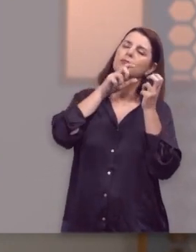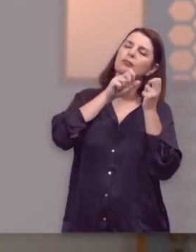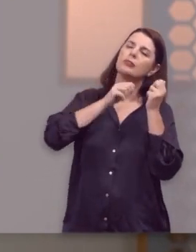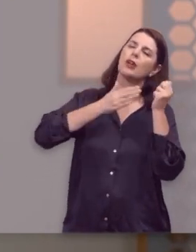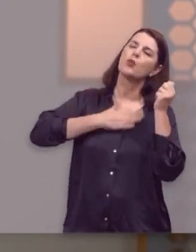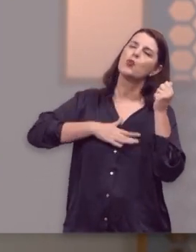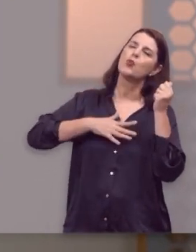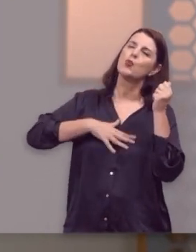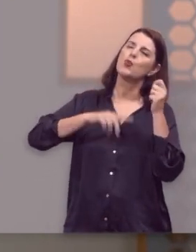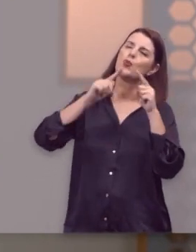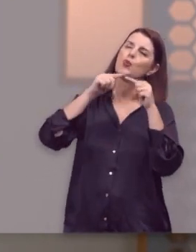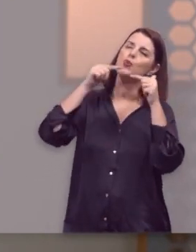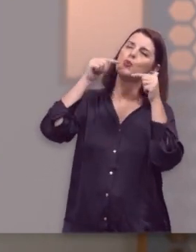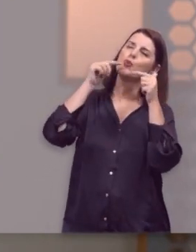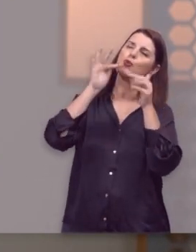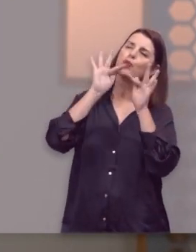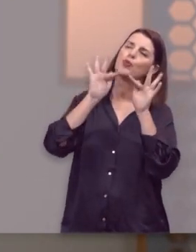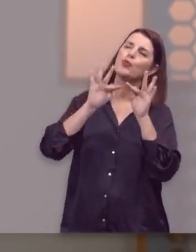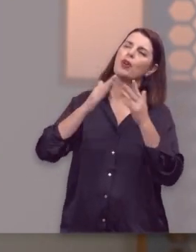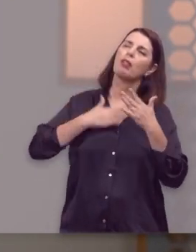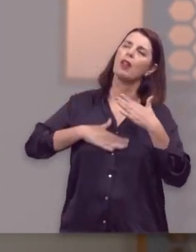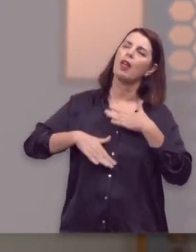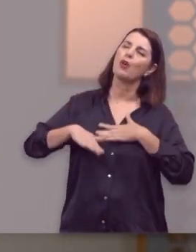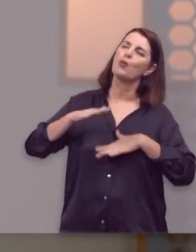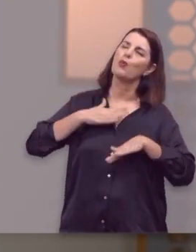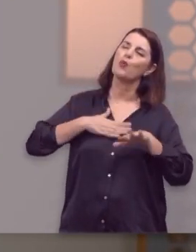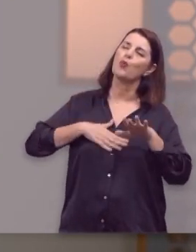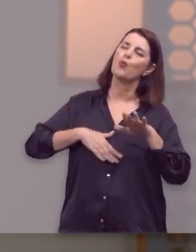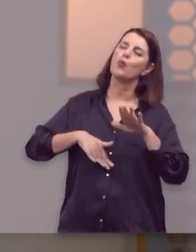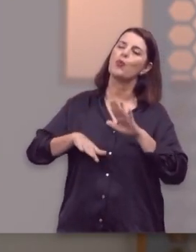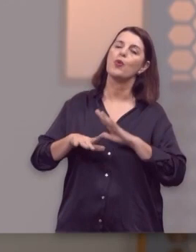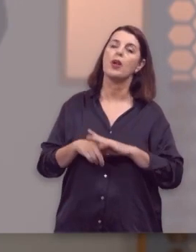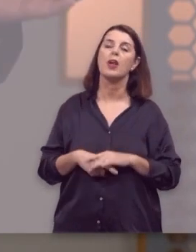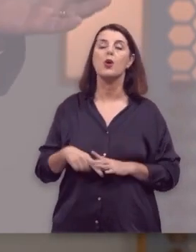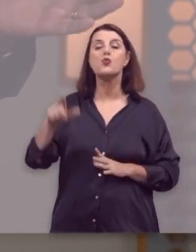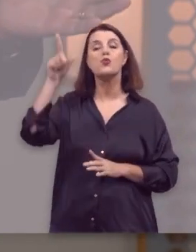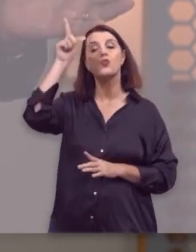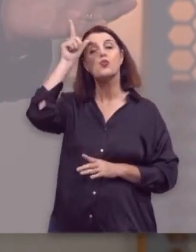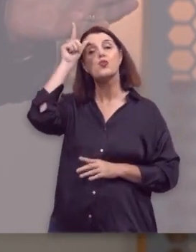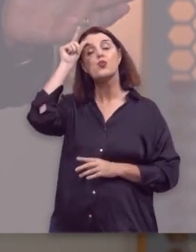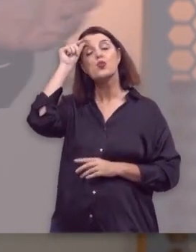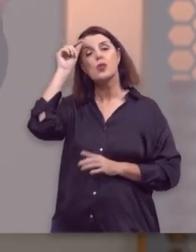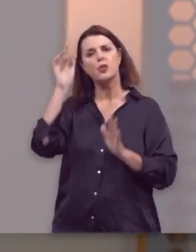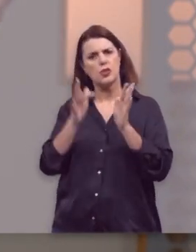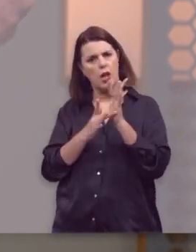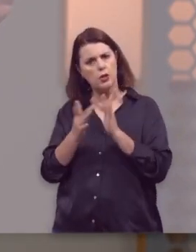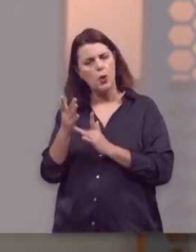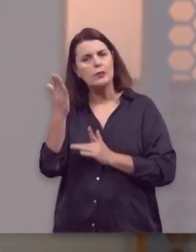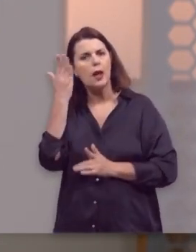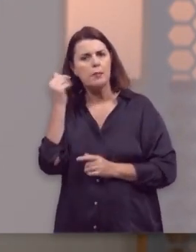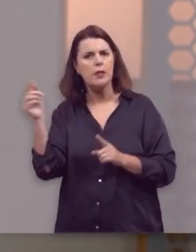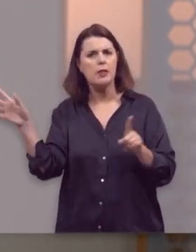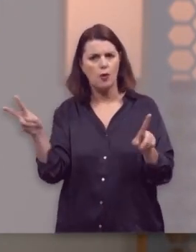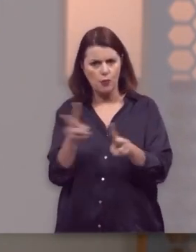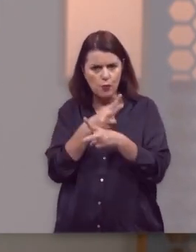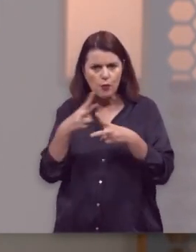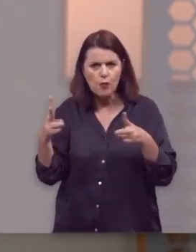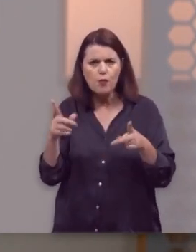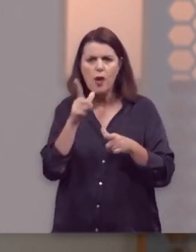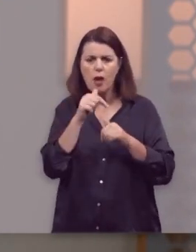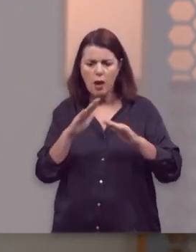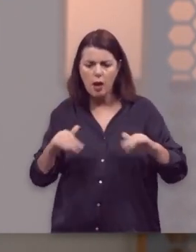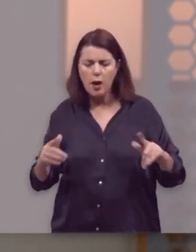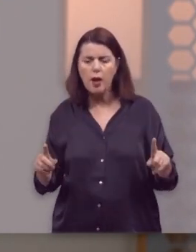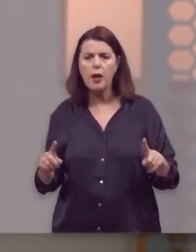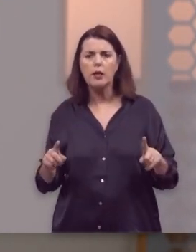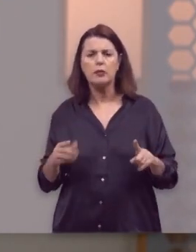sereno, tranquilo, dormindo. Jesus sabia que a tempestade viria, mas é claro que sabia. E se sabia,